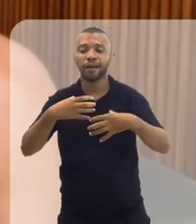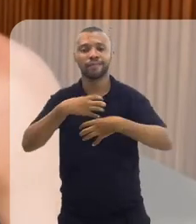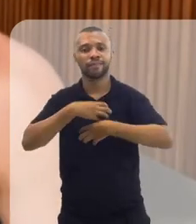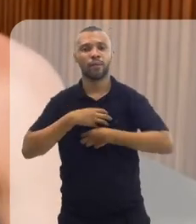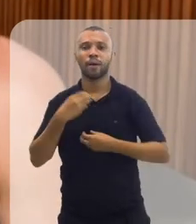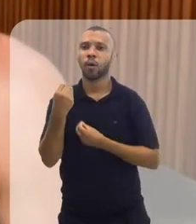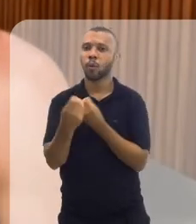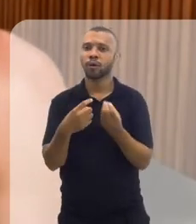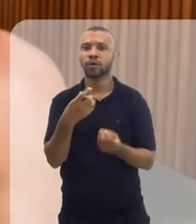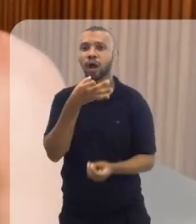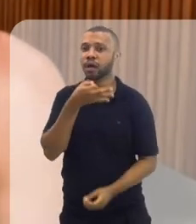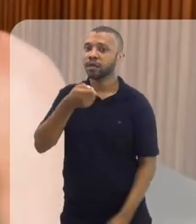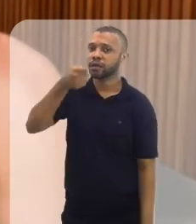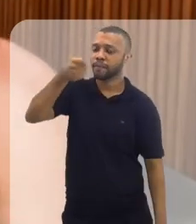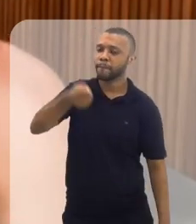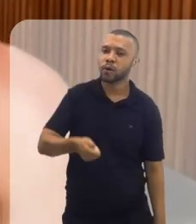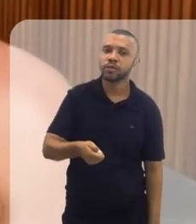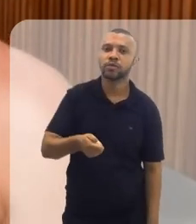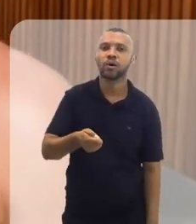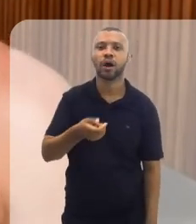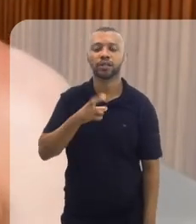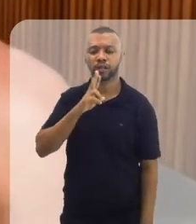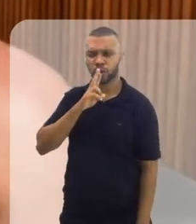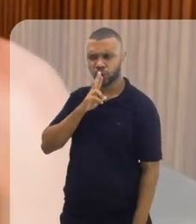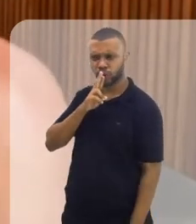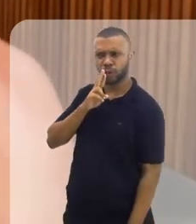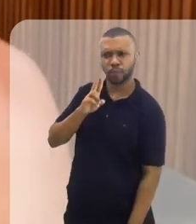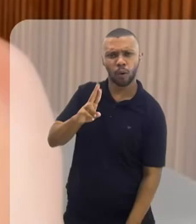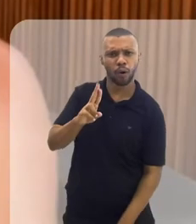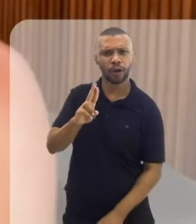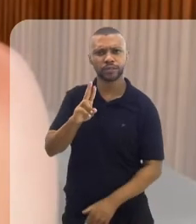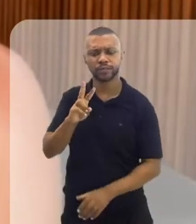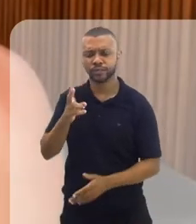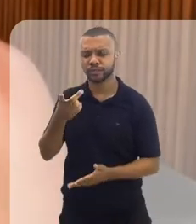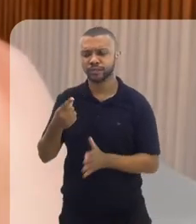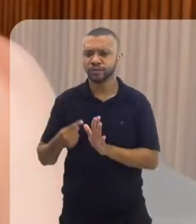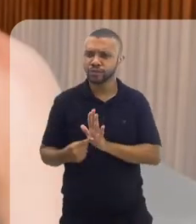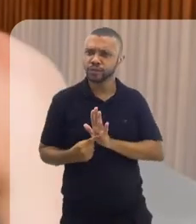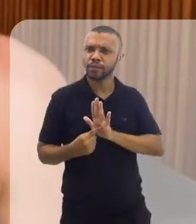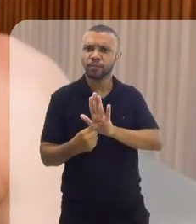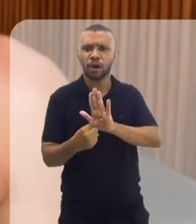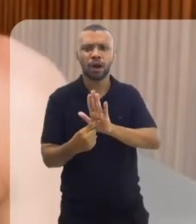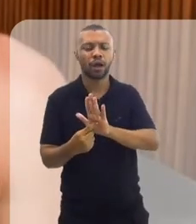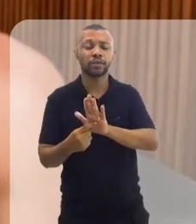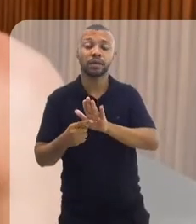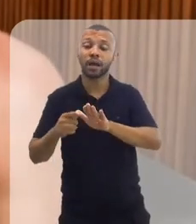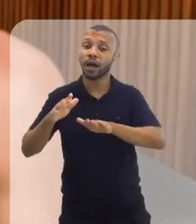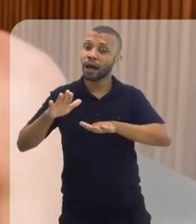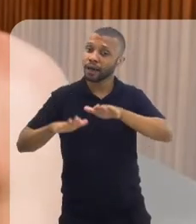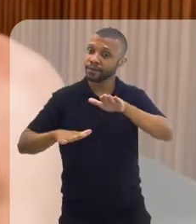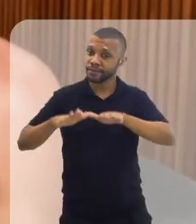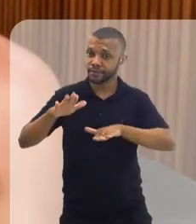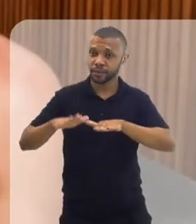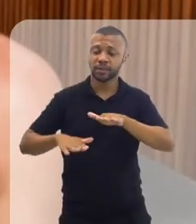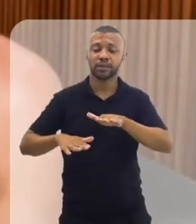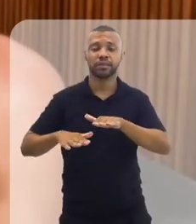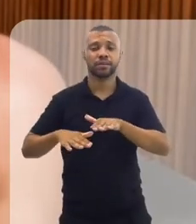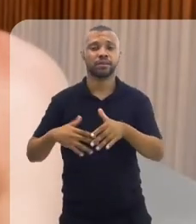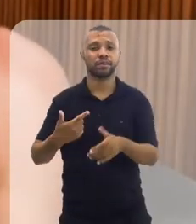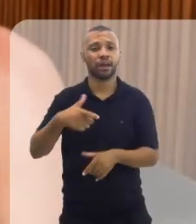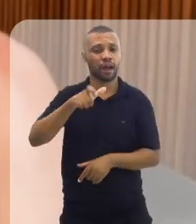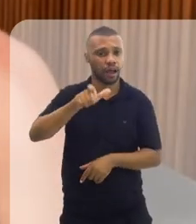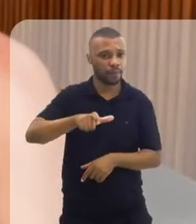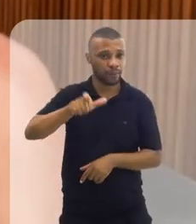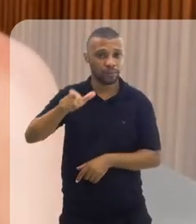determina muitas vezes a forma como a gente se posiciona e a gente responde e a gente se coloca. Muitas